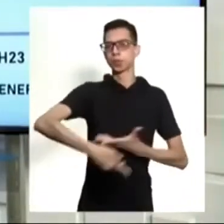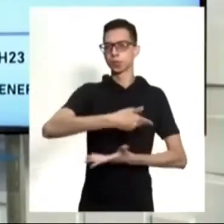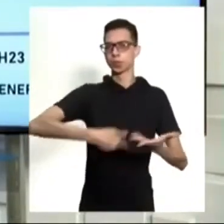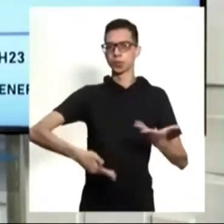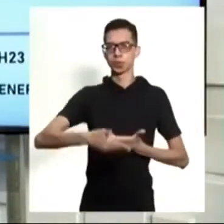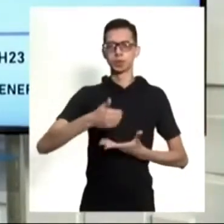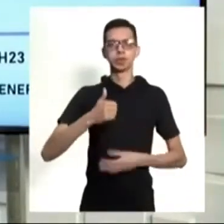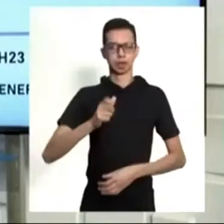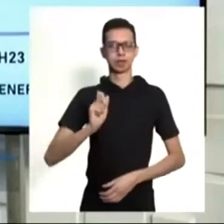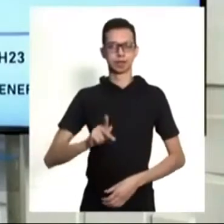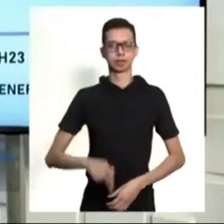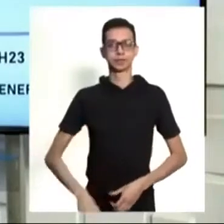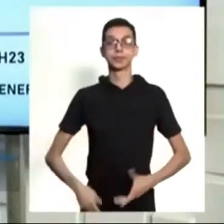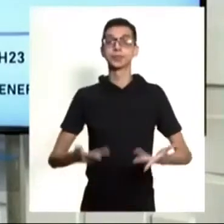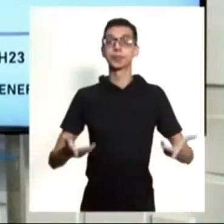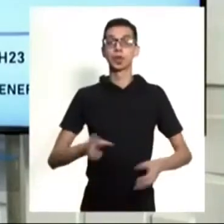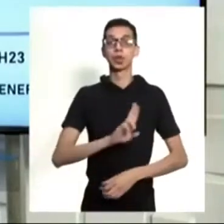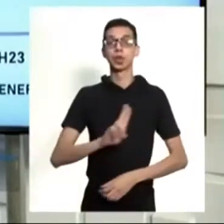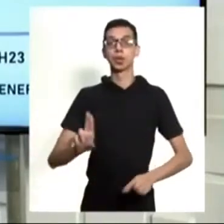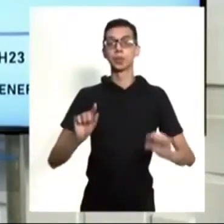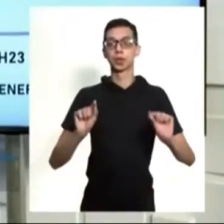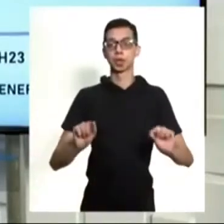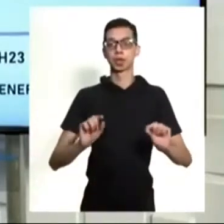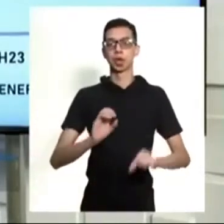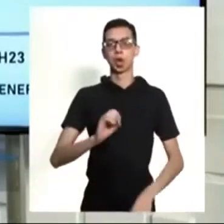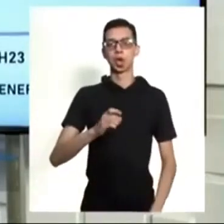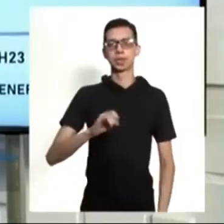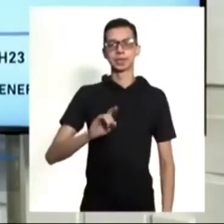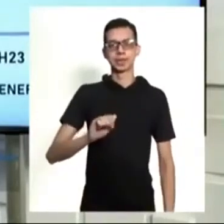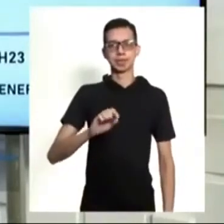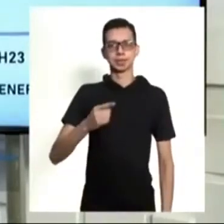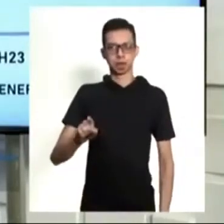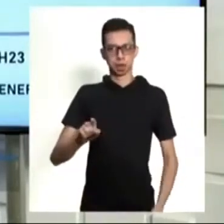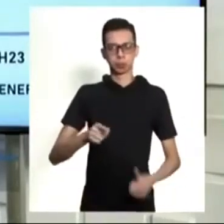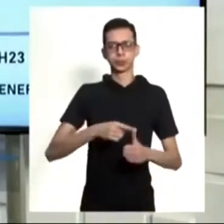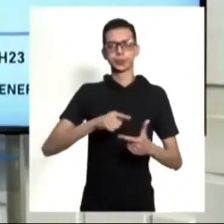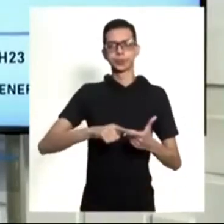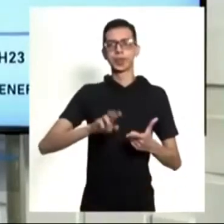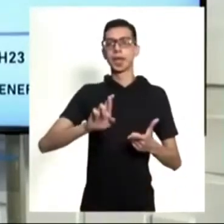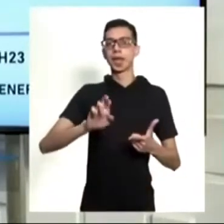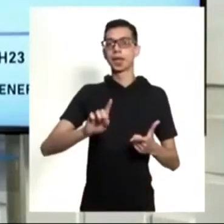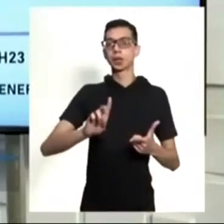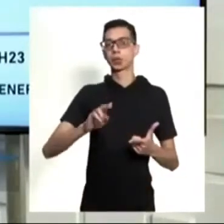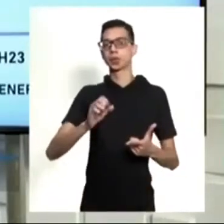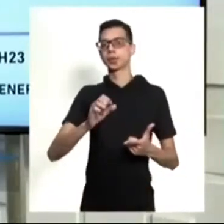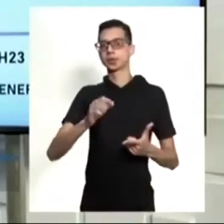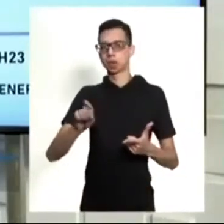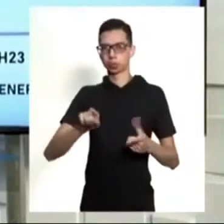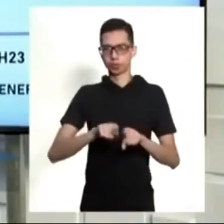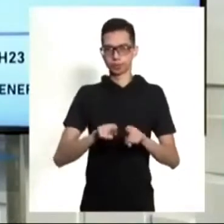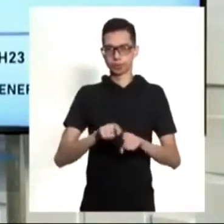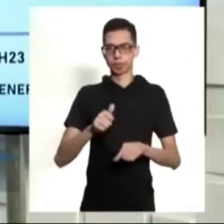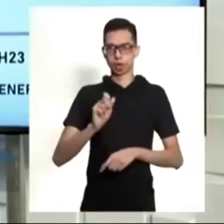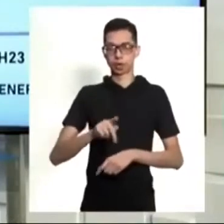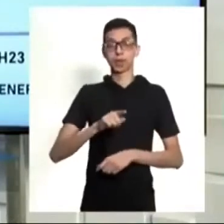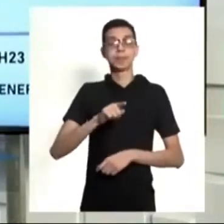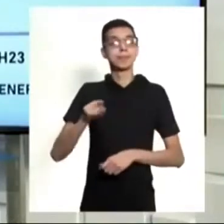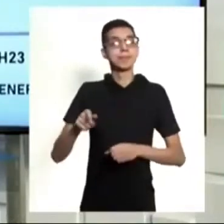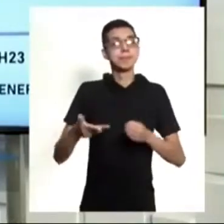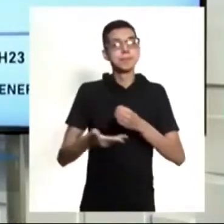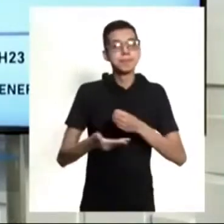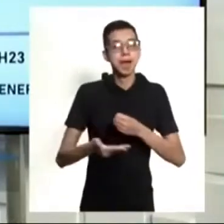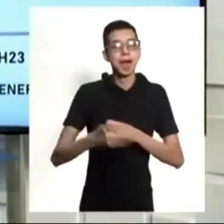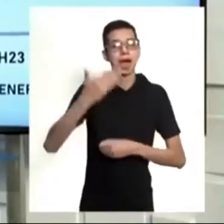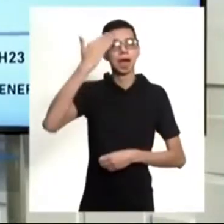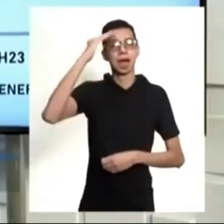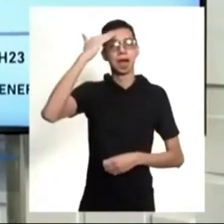outro, correto? É o que nós chamamos aí de oxidação e redução. Então isso é muito importante, é um pré-requisito muito básico, muito importante para a gente poder